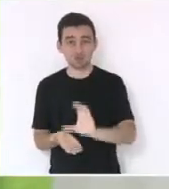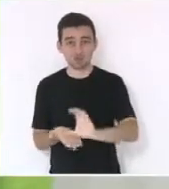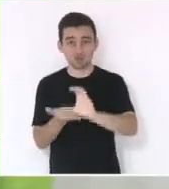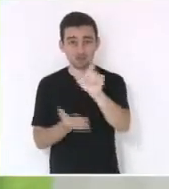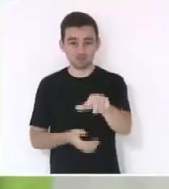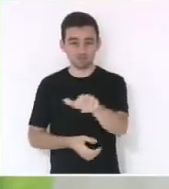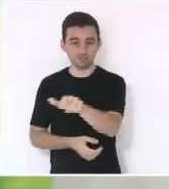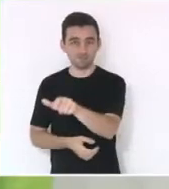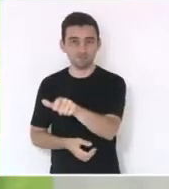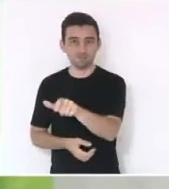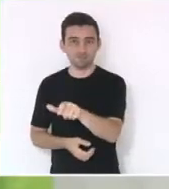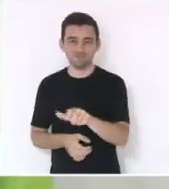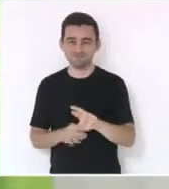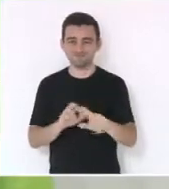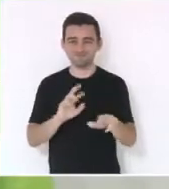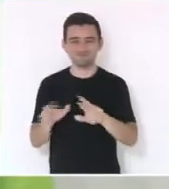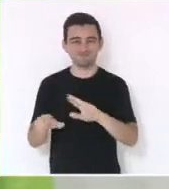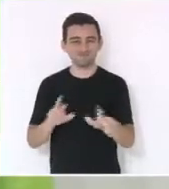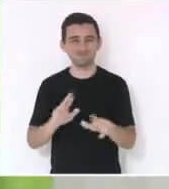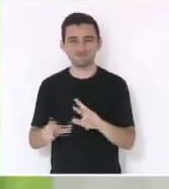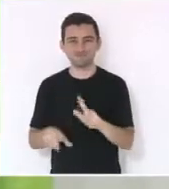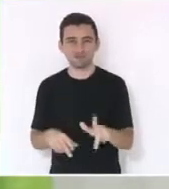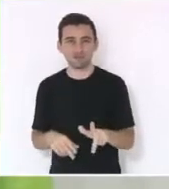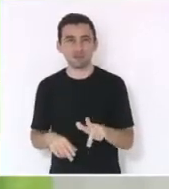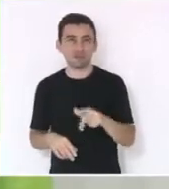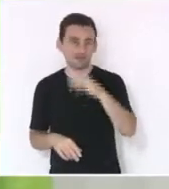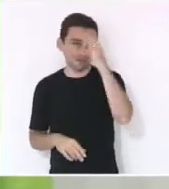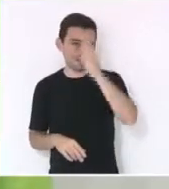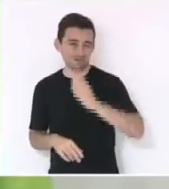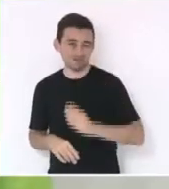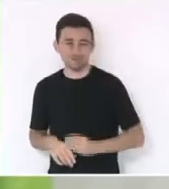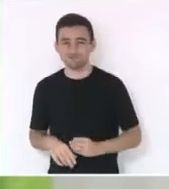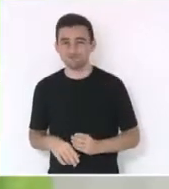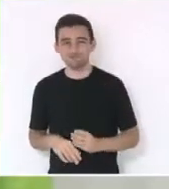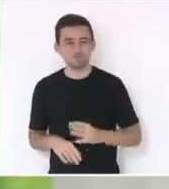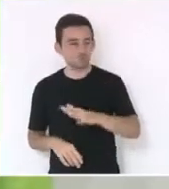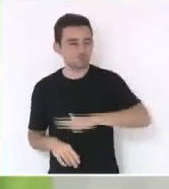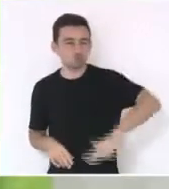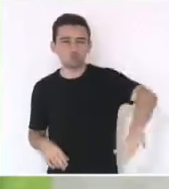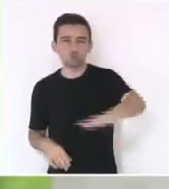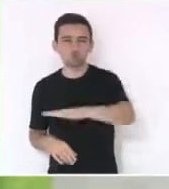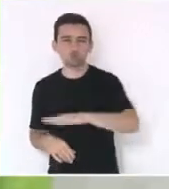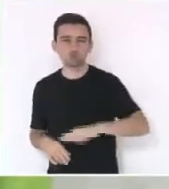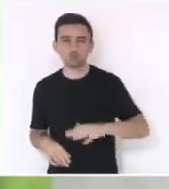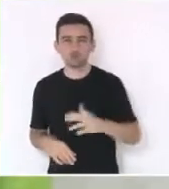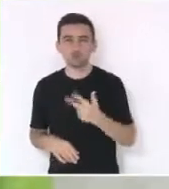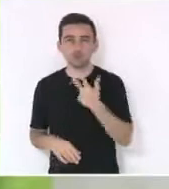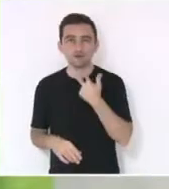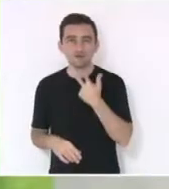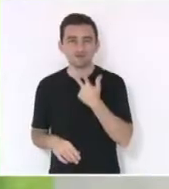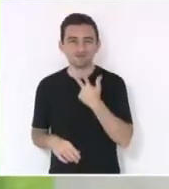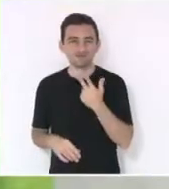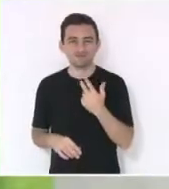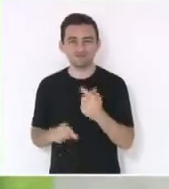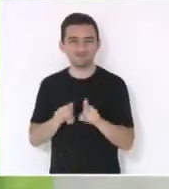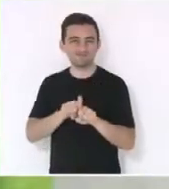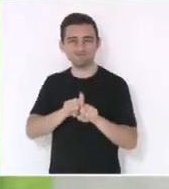a pluralidade nesse país é imensa e nós não podemos virar as costas para